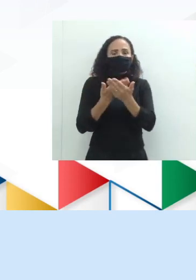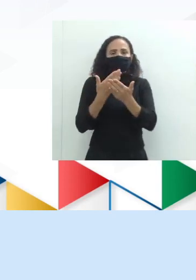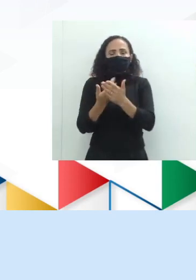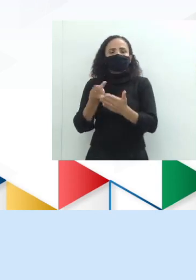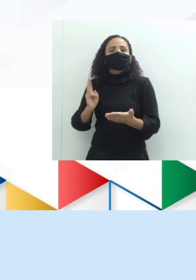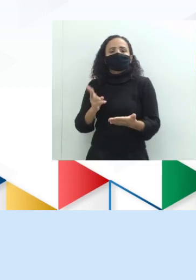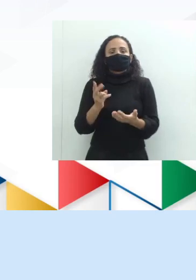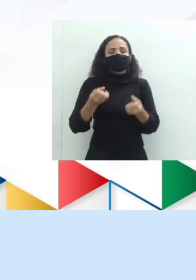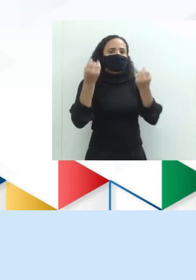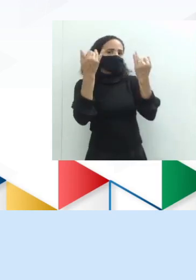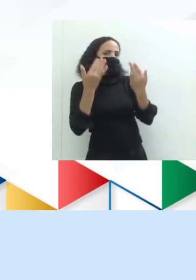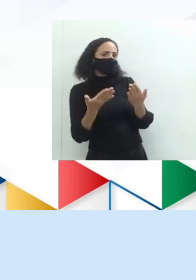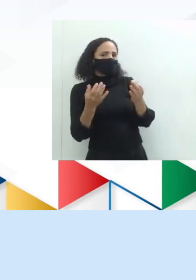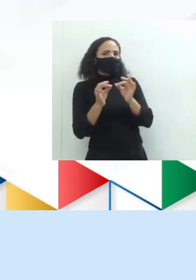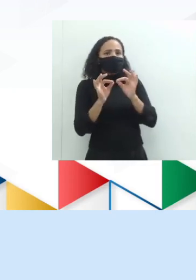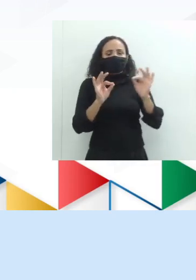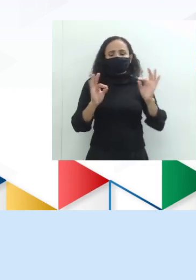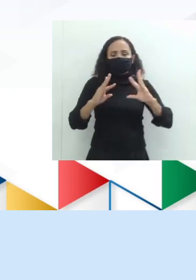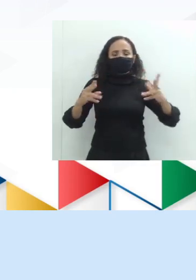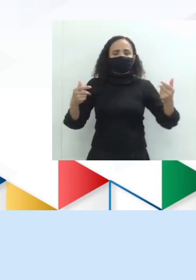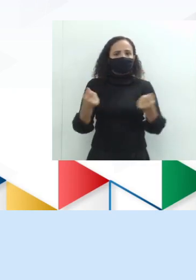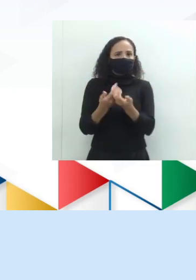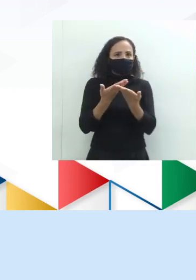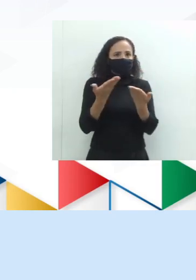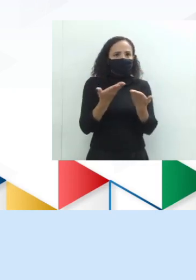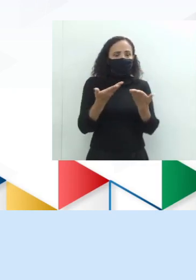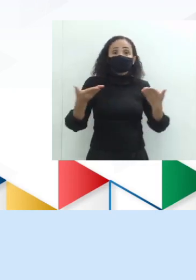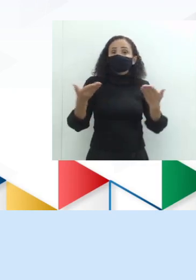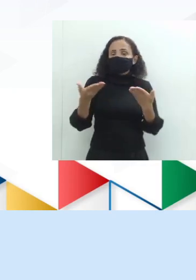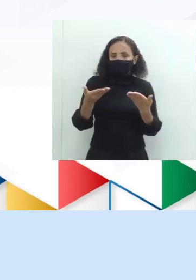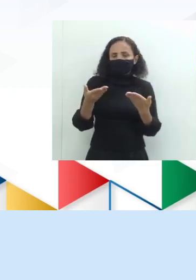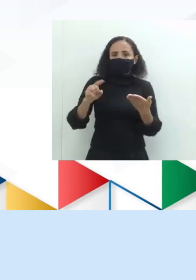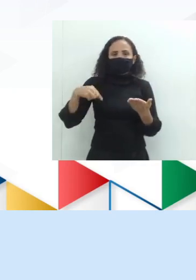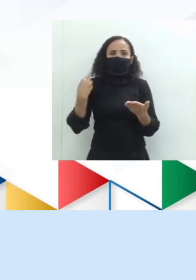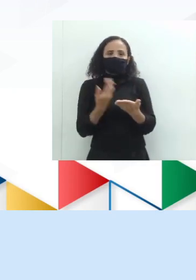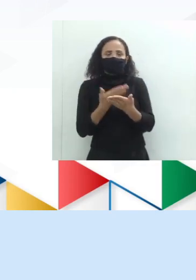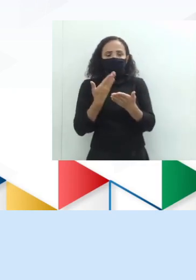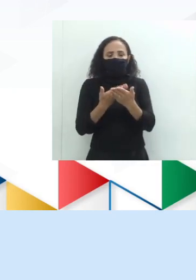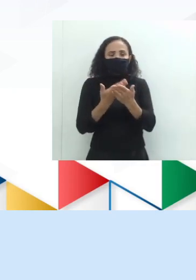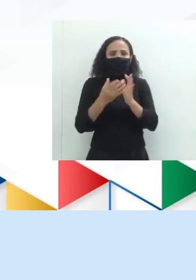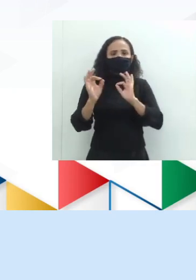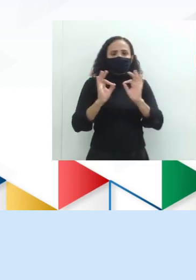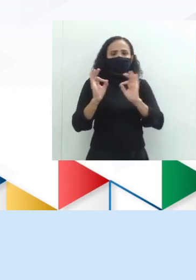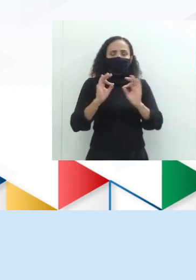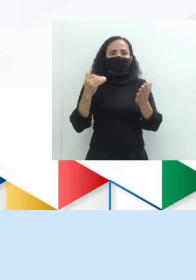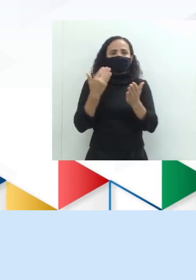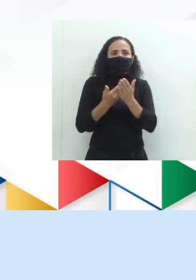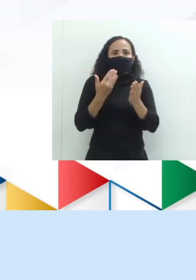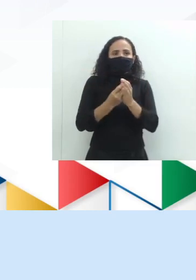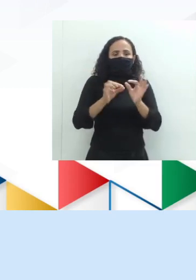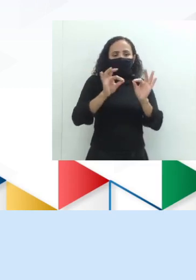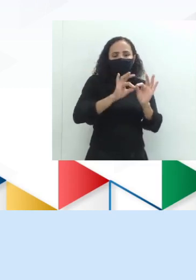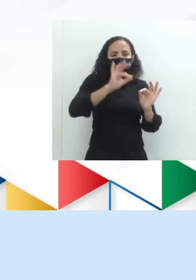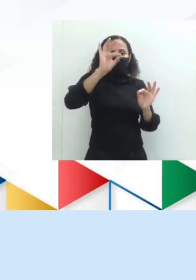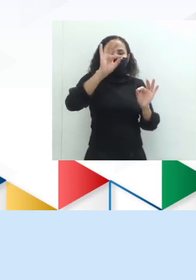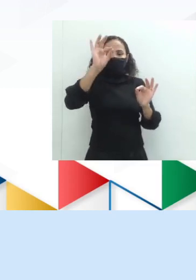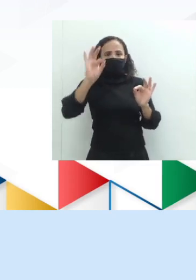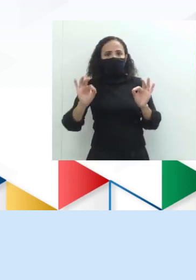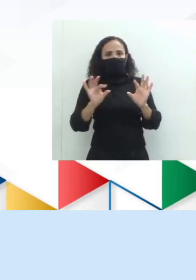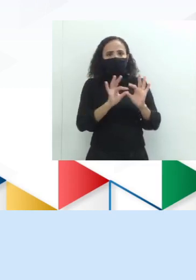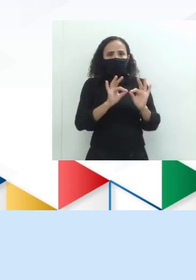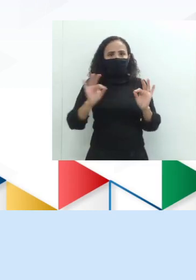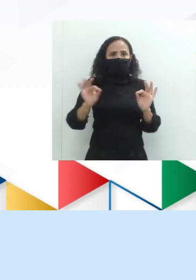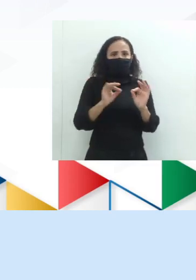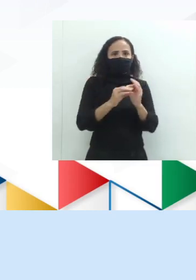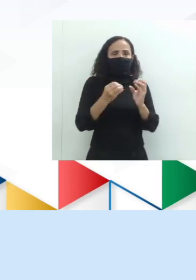gente vai falar de ângulos internos. Agora nós vamos classificar os ângulos em função dos